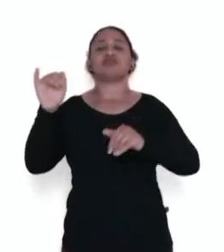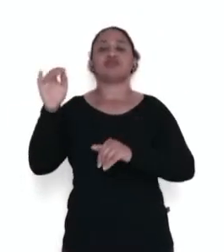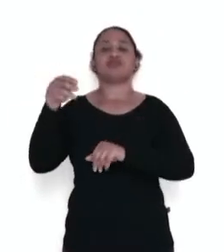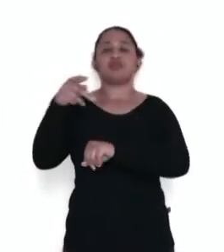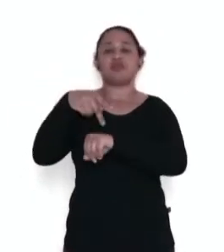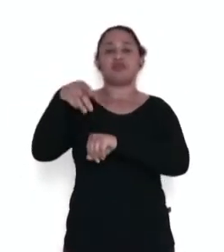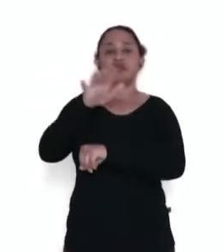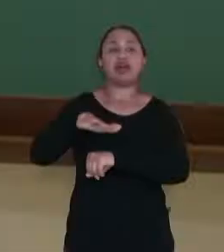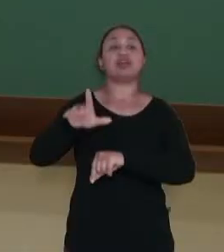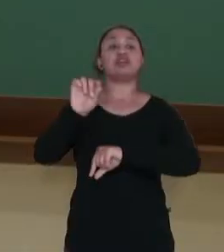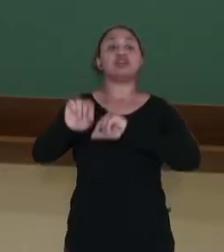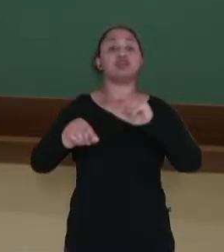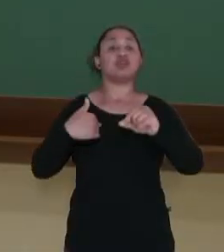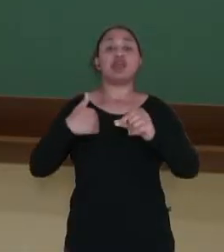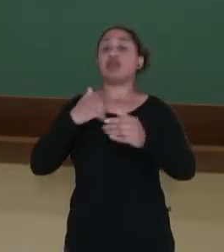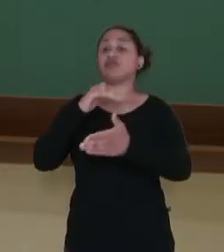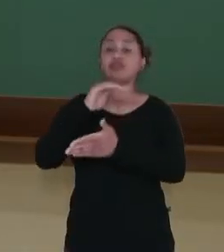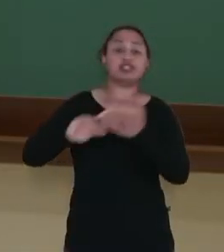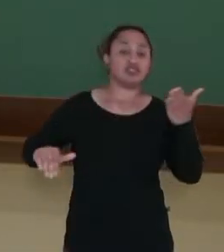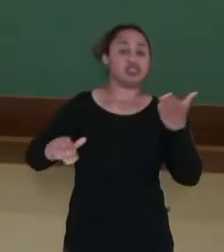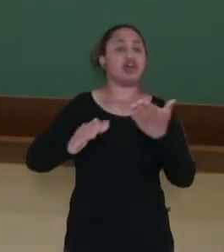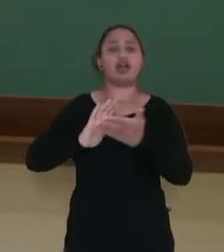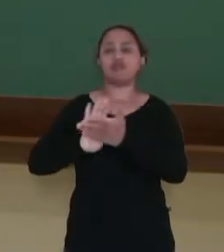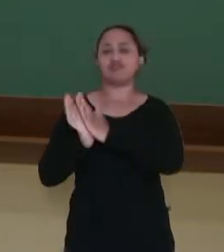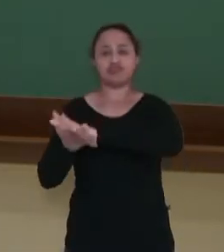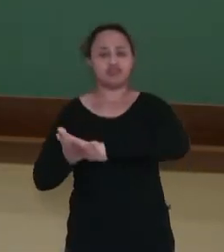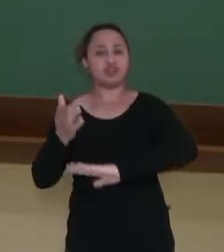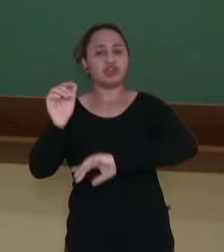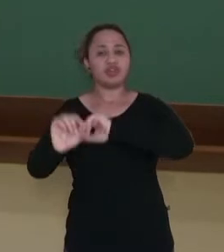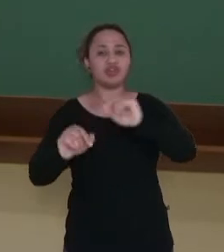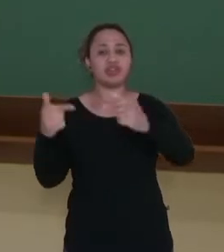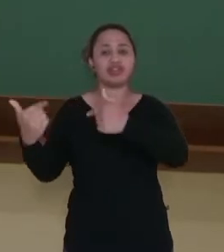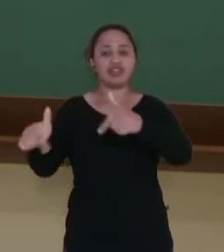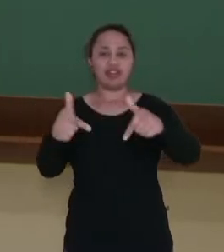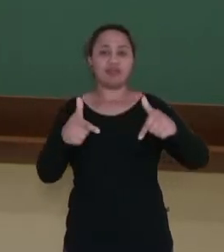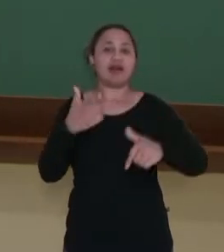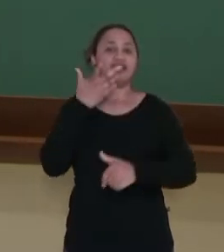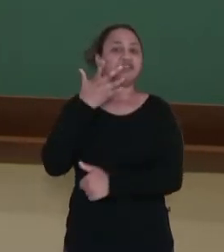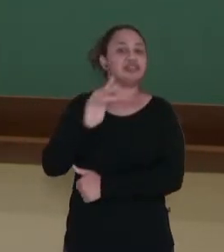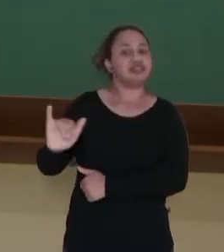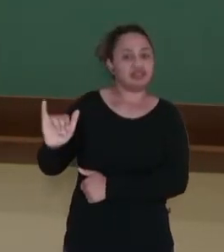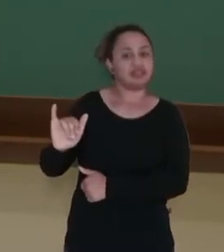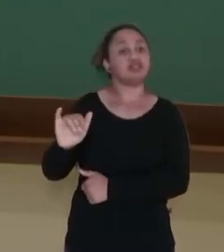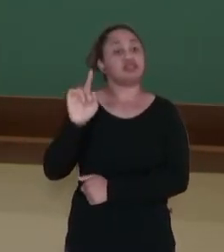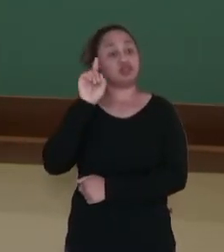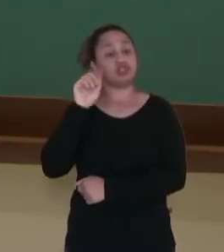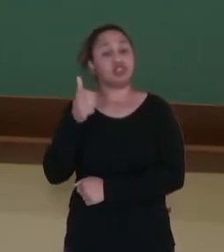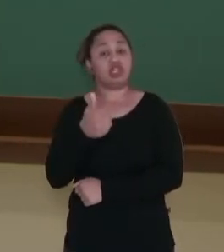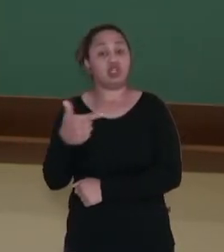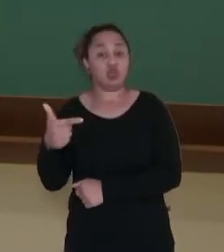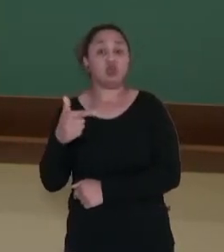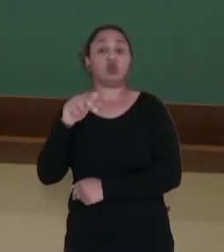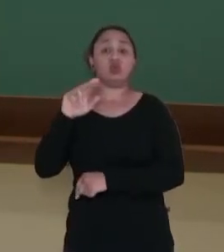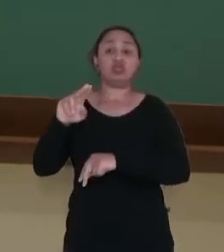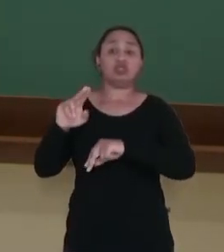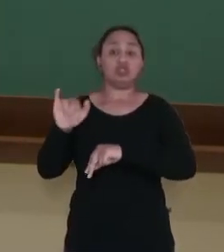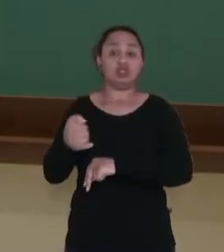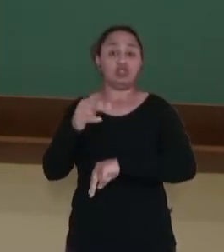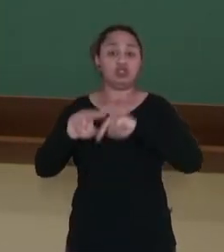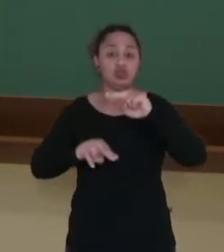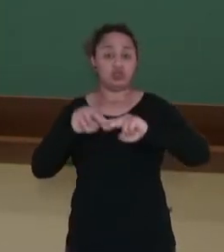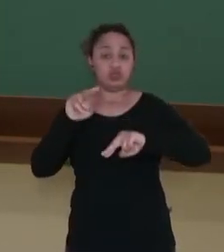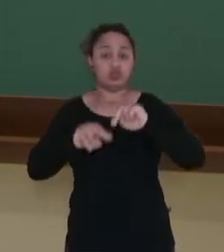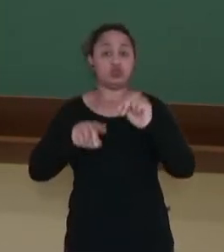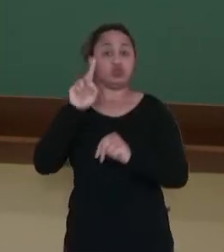Erradicação, erradicar é eliminar, extinguir do trabalho infantil. 12 de junho, Dia Mundial de Combate